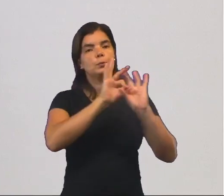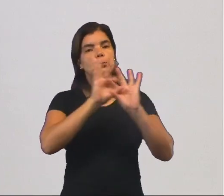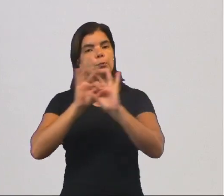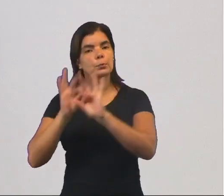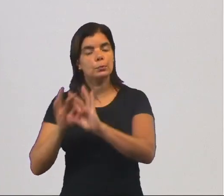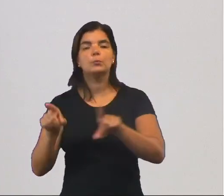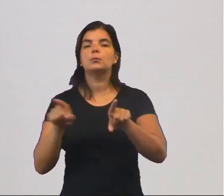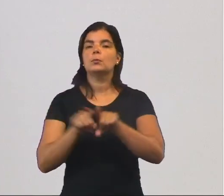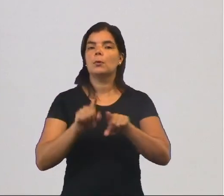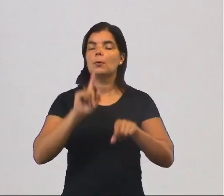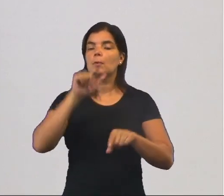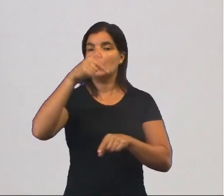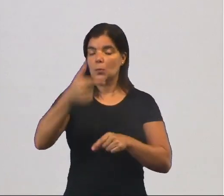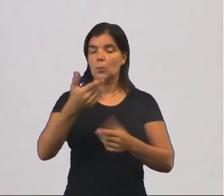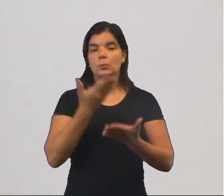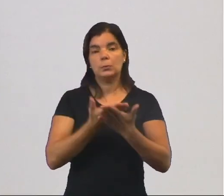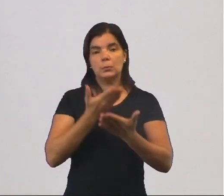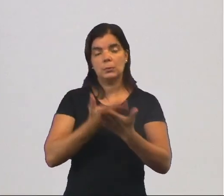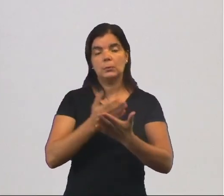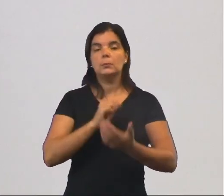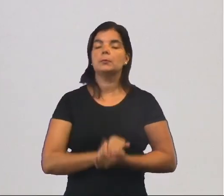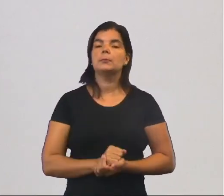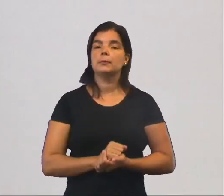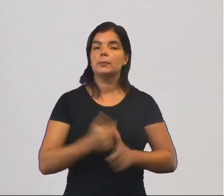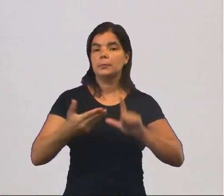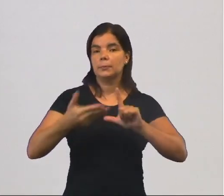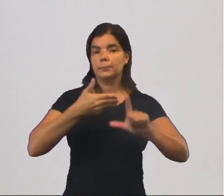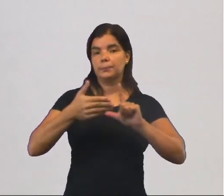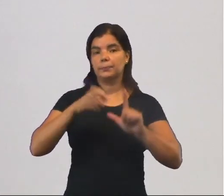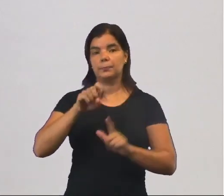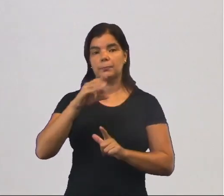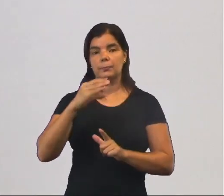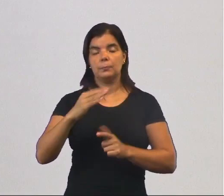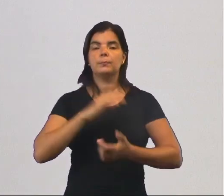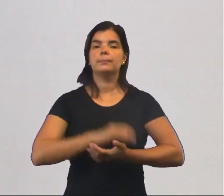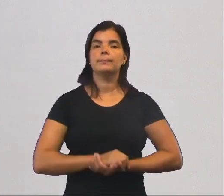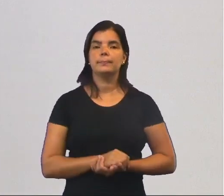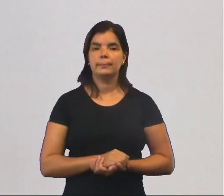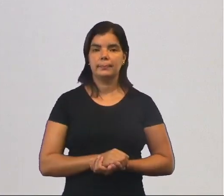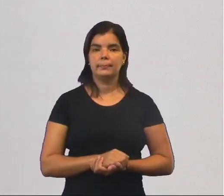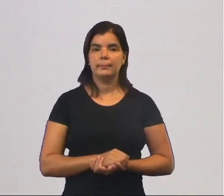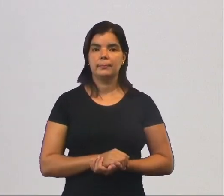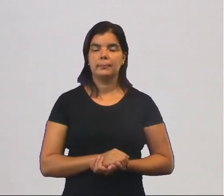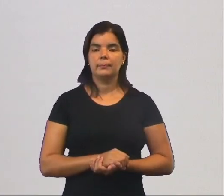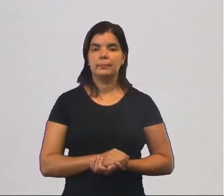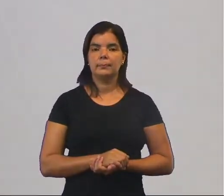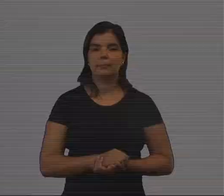Guerra Fria. E para mais aulas, enfim, acesse a plataforma Eduque.